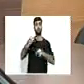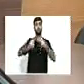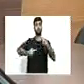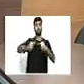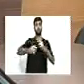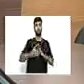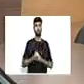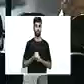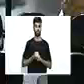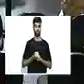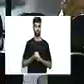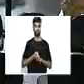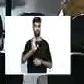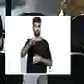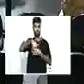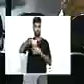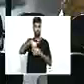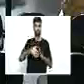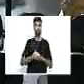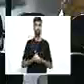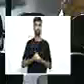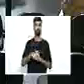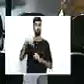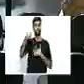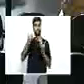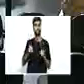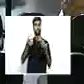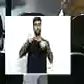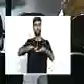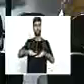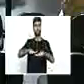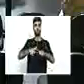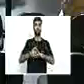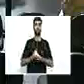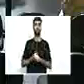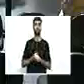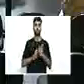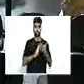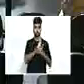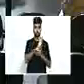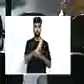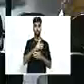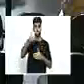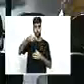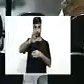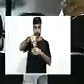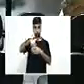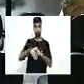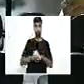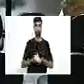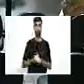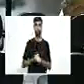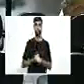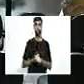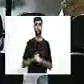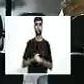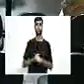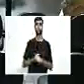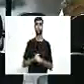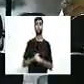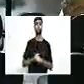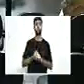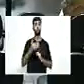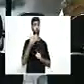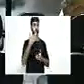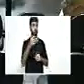em discussão em votação vereadores favoráveis permaneçam Como estão projeto aprovado segunda votação Presidente